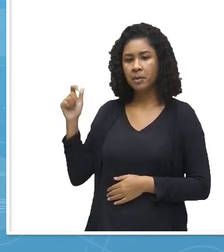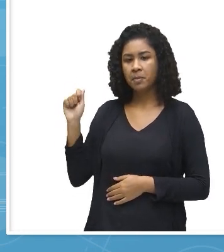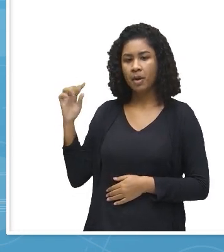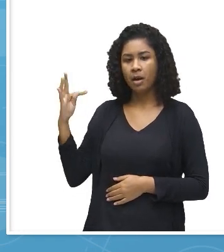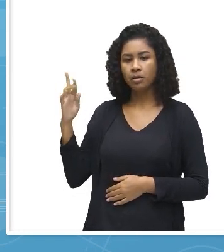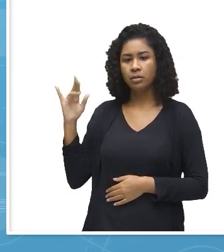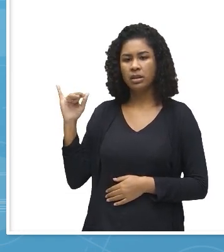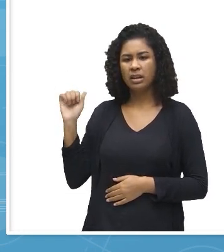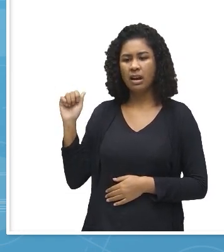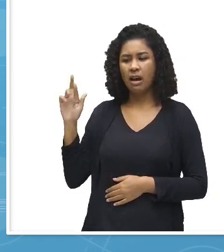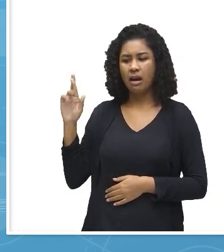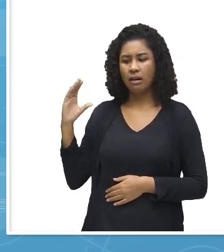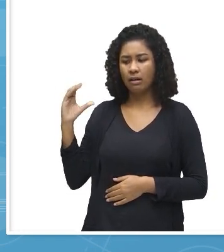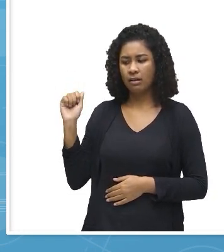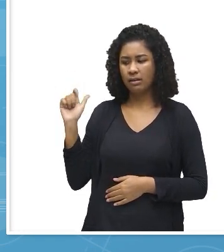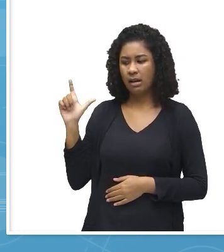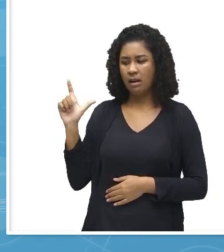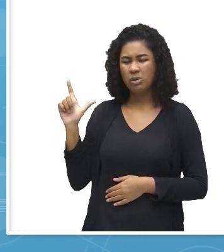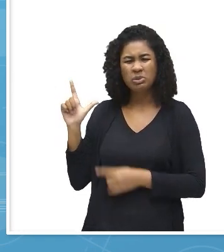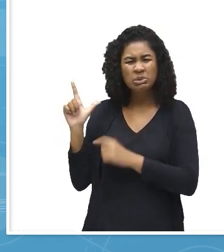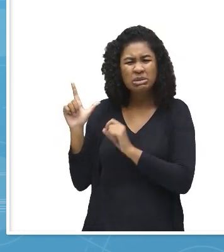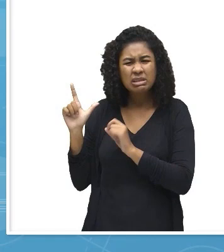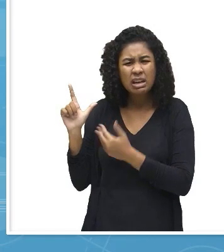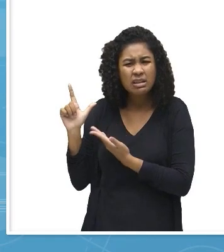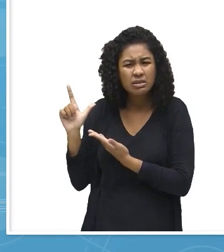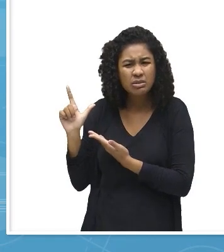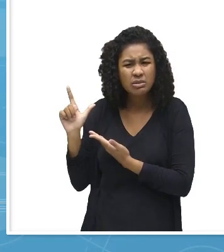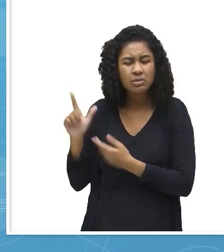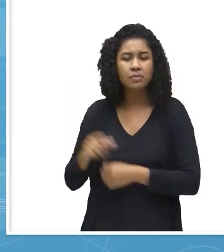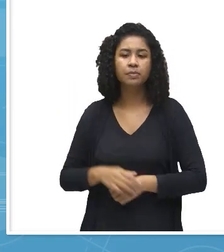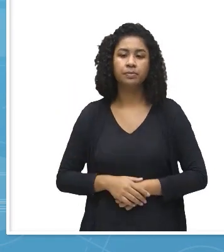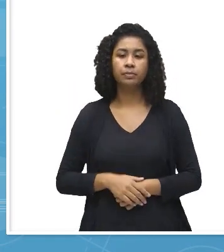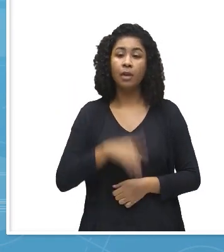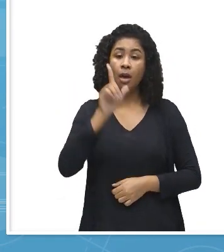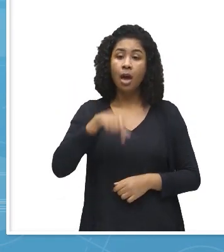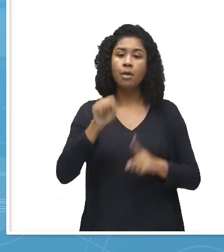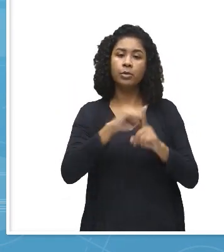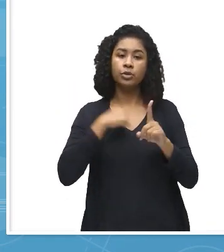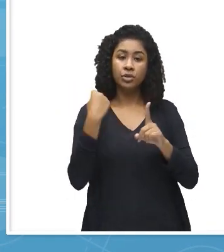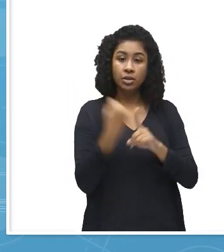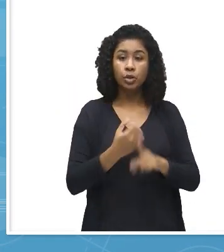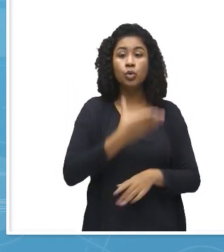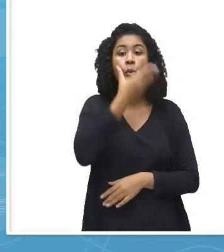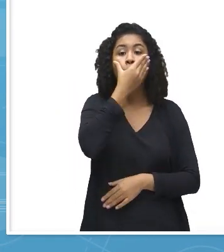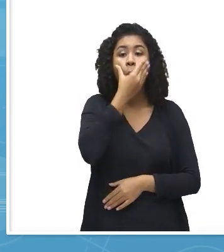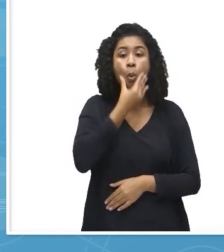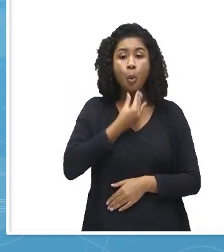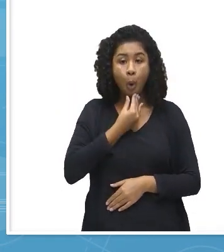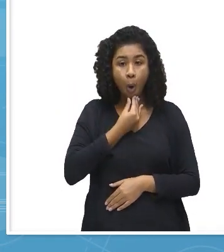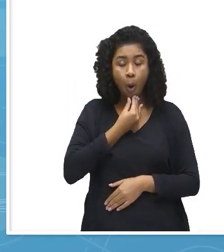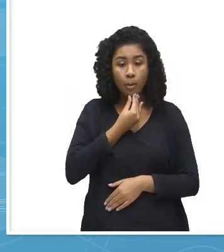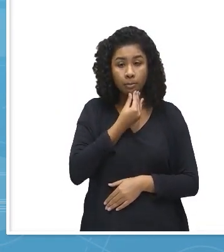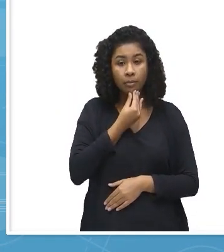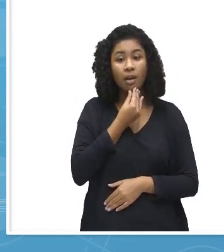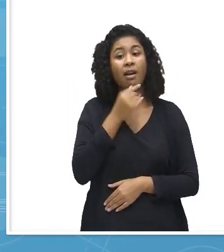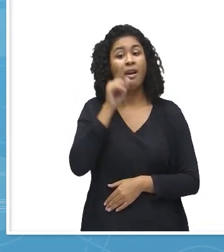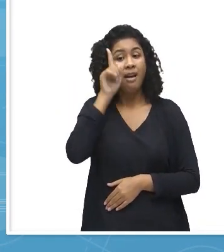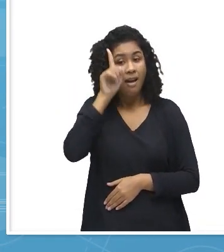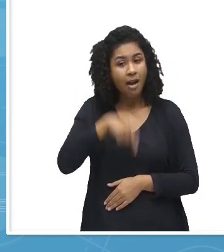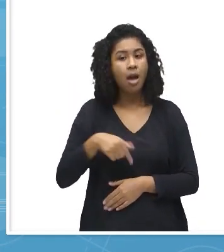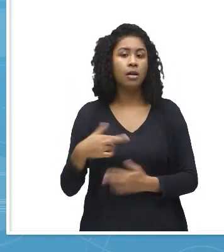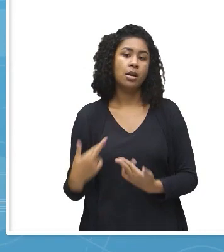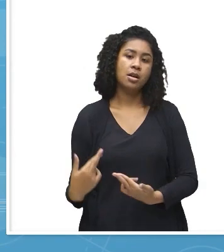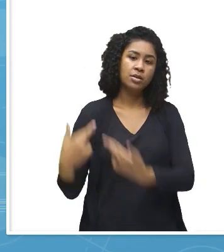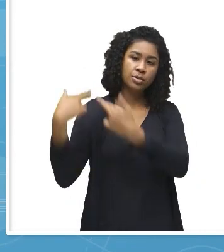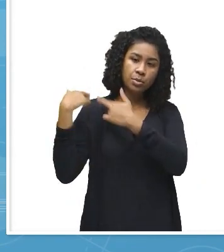patriarcal. O que é isso, professora? Sociedade patriarcal, a gente sabe que é o homem, ele é figura masculina, né?